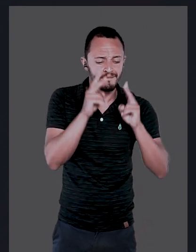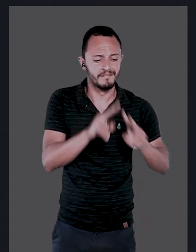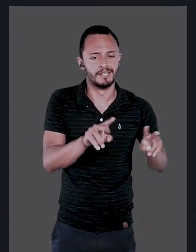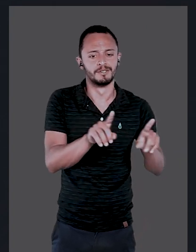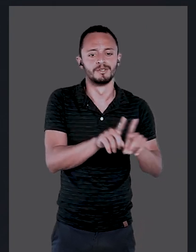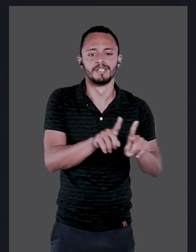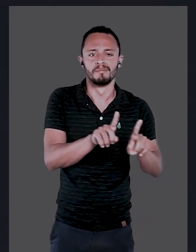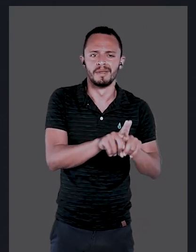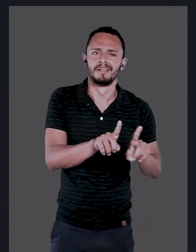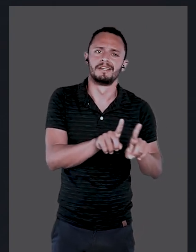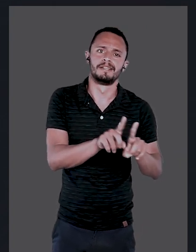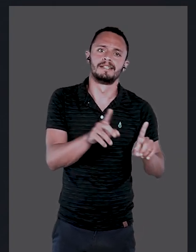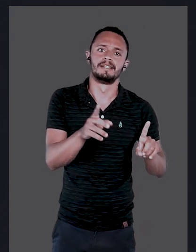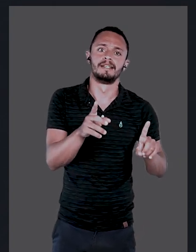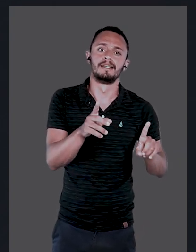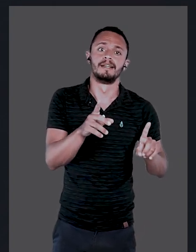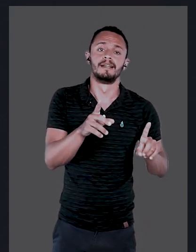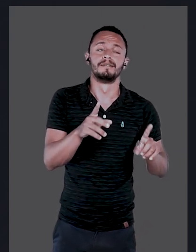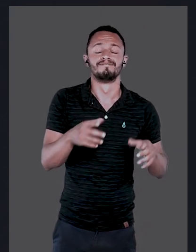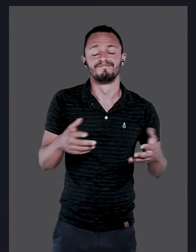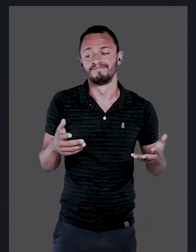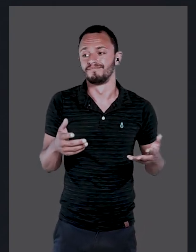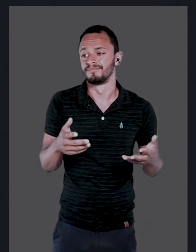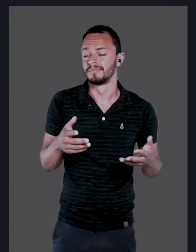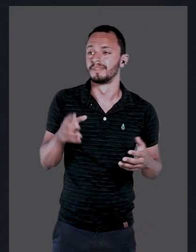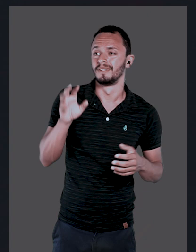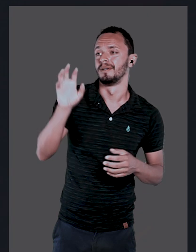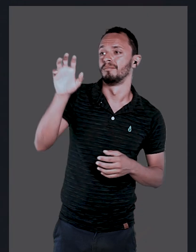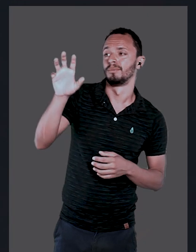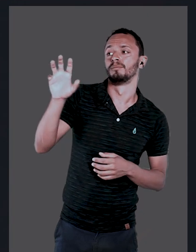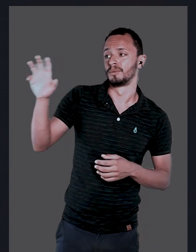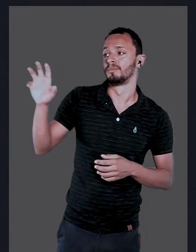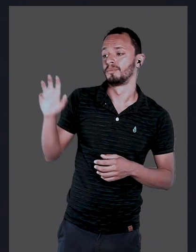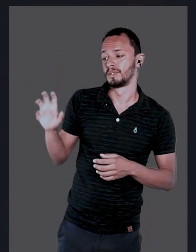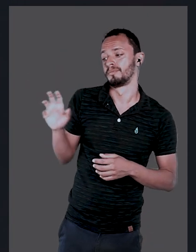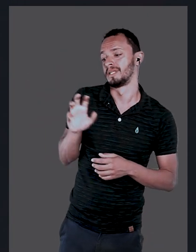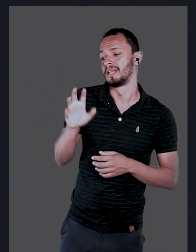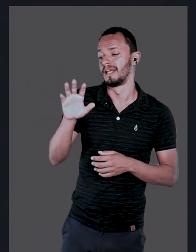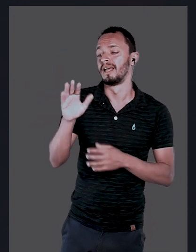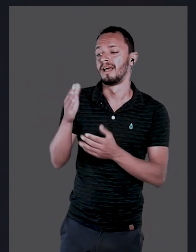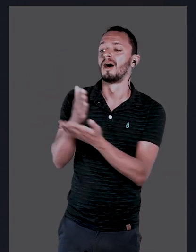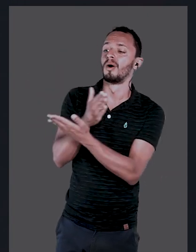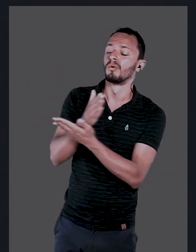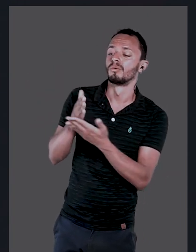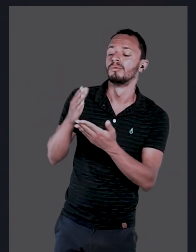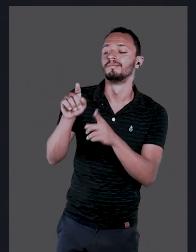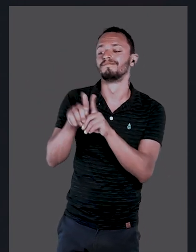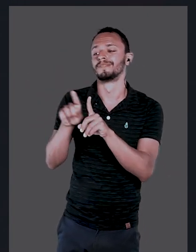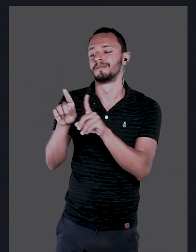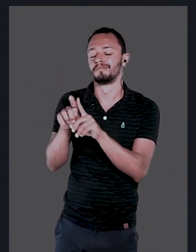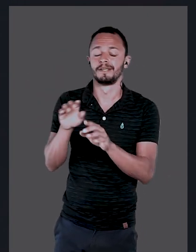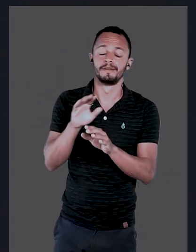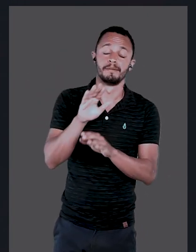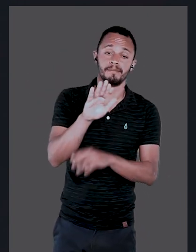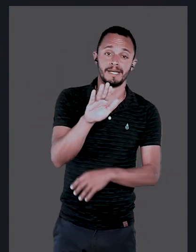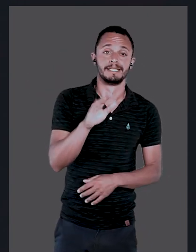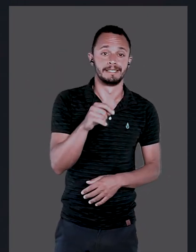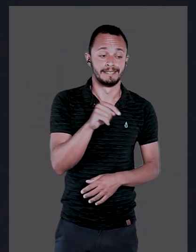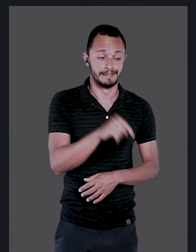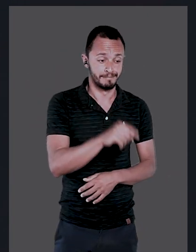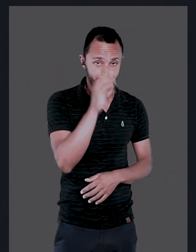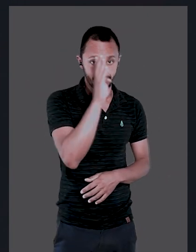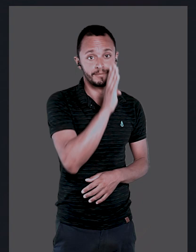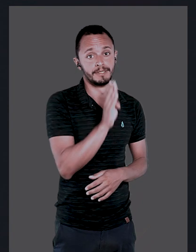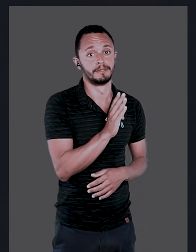que por vezes todos nós estamos encabeçados por líderes com os quais não nos identificamos. E por